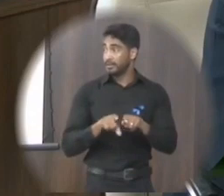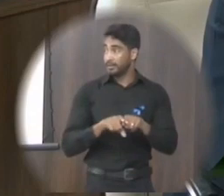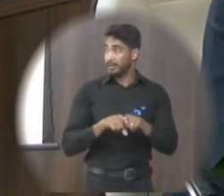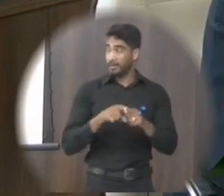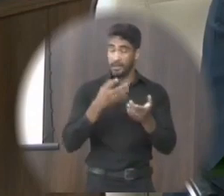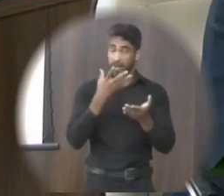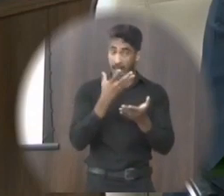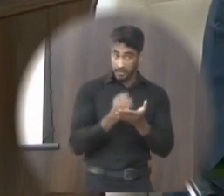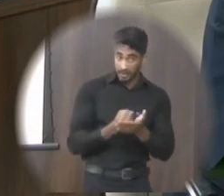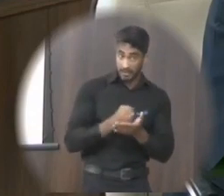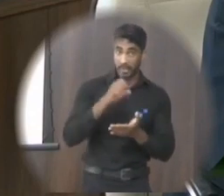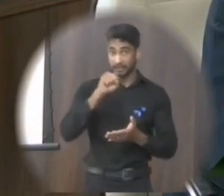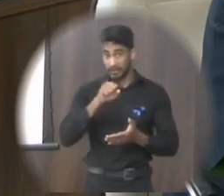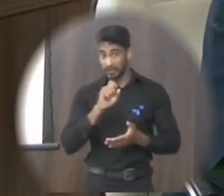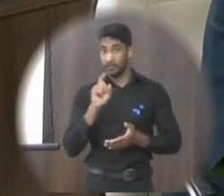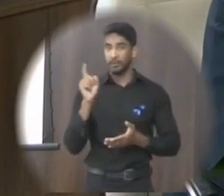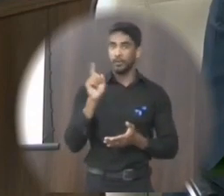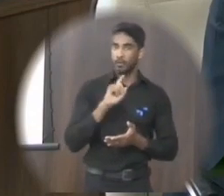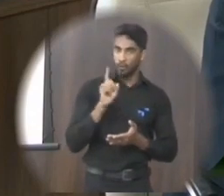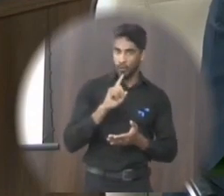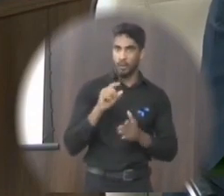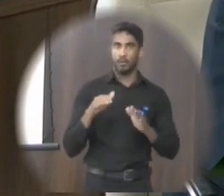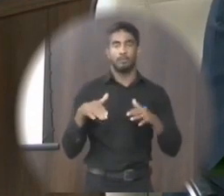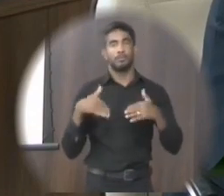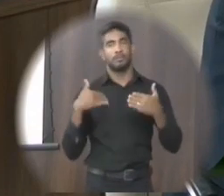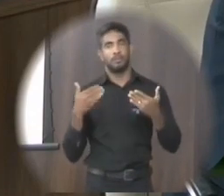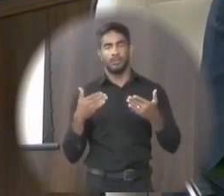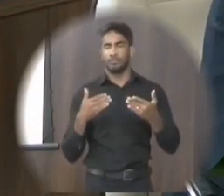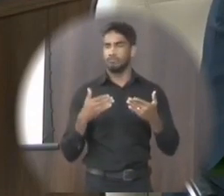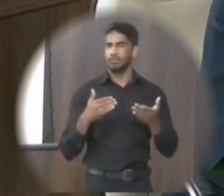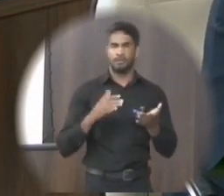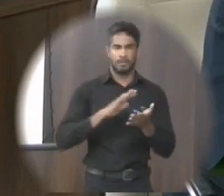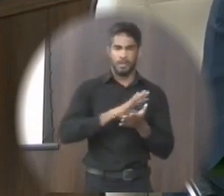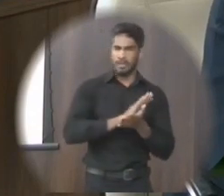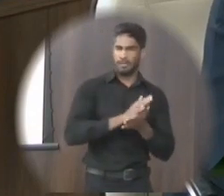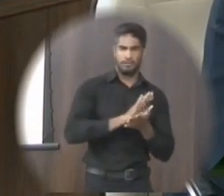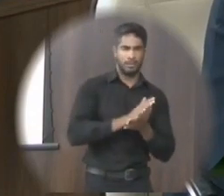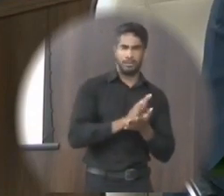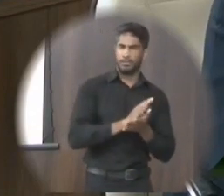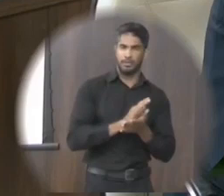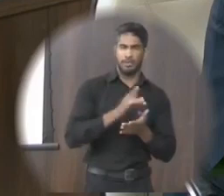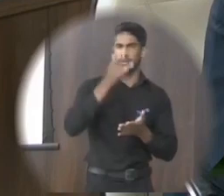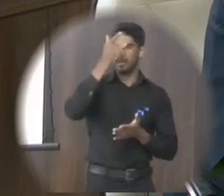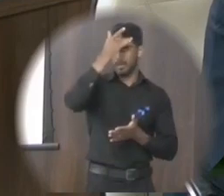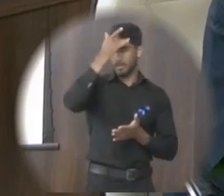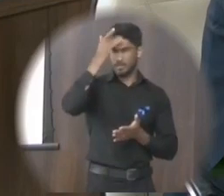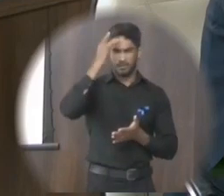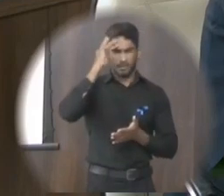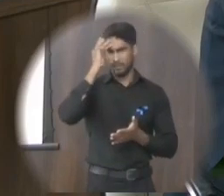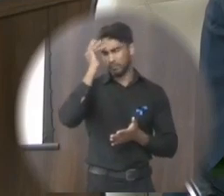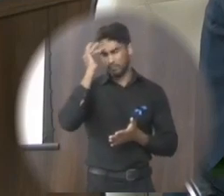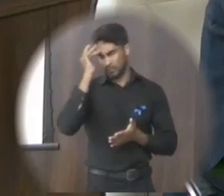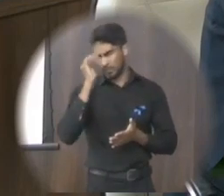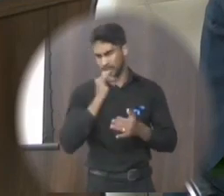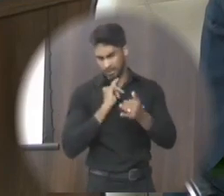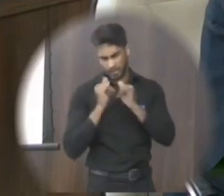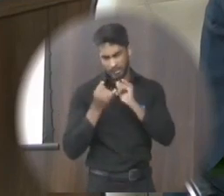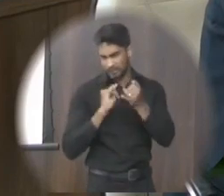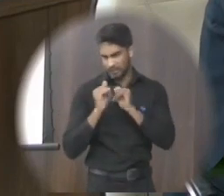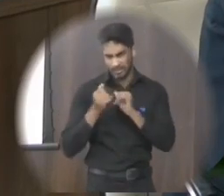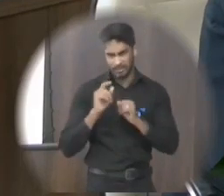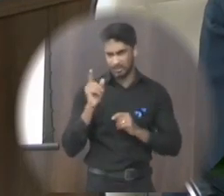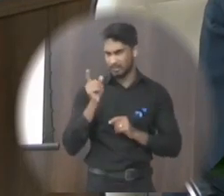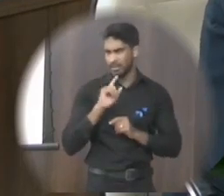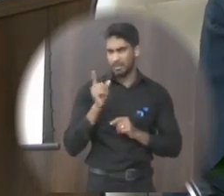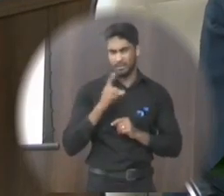aderir ou não. Então não vai prejudicar, segundo todos os informantes lá, né? Porque nós